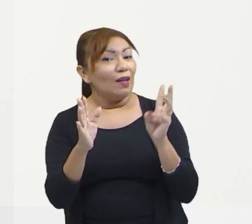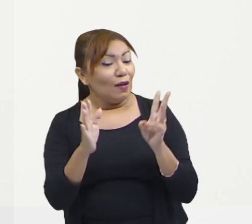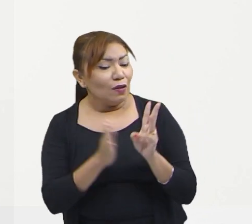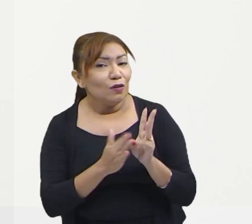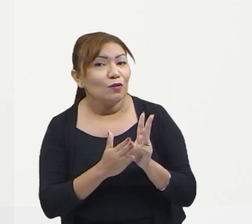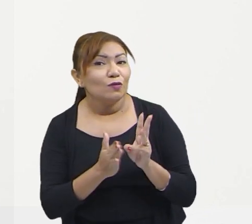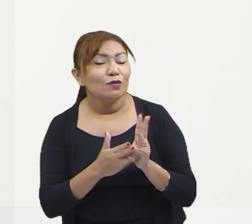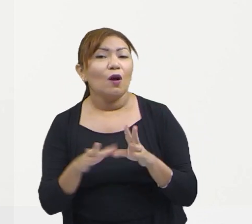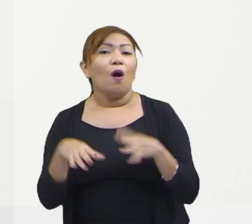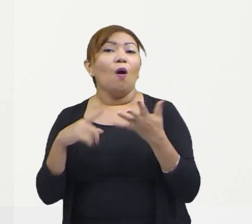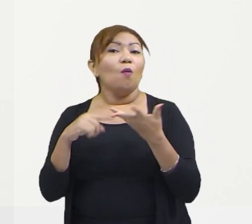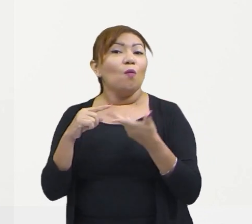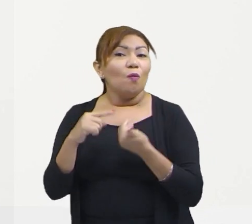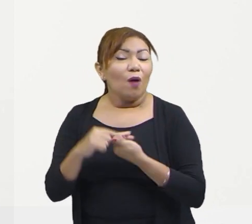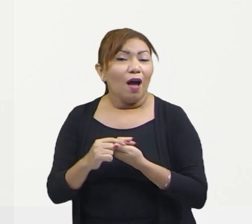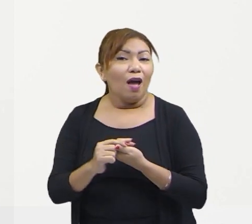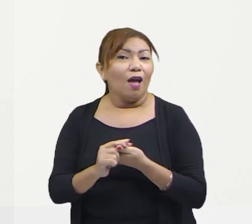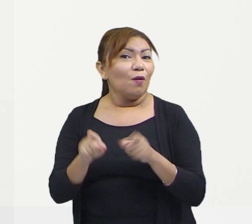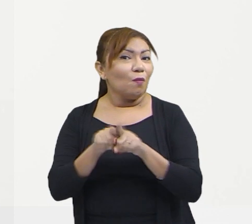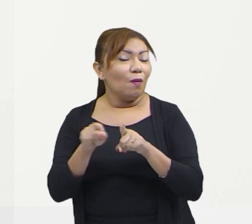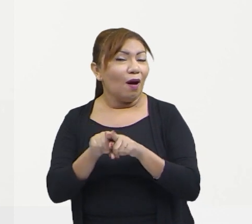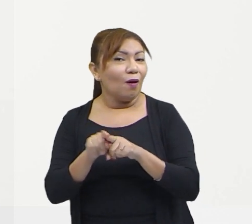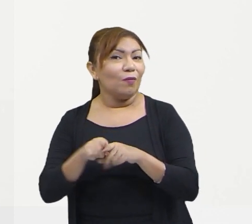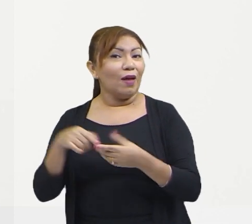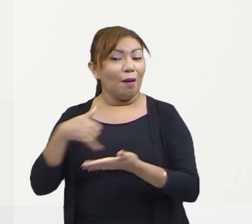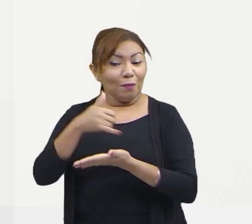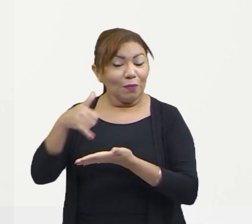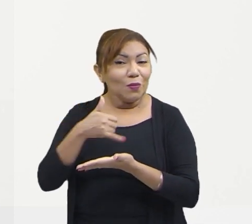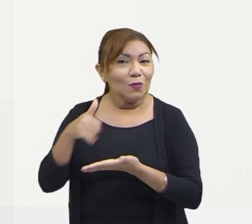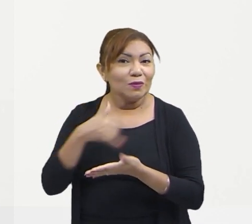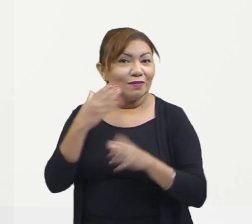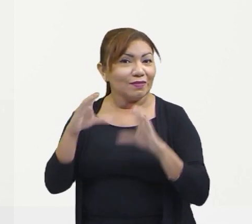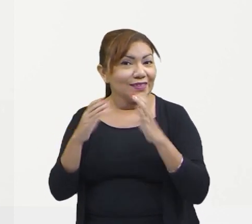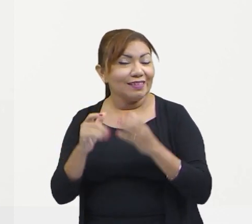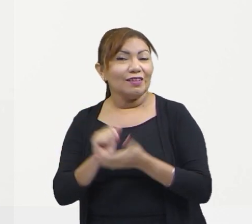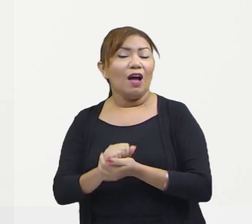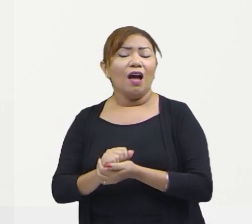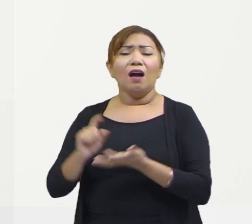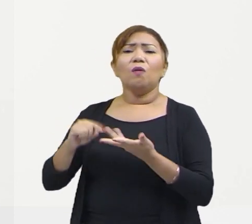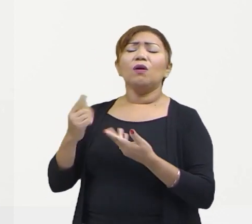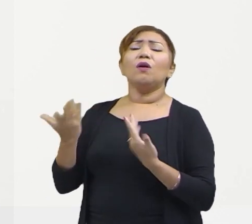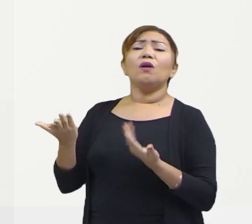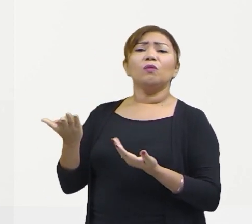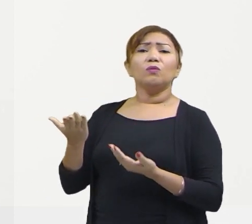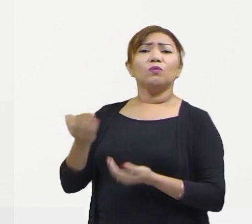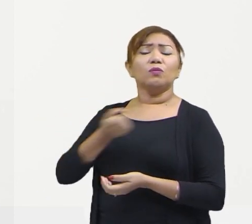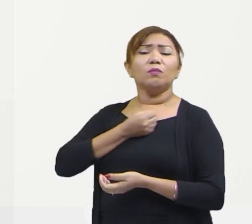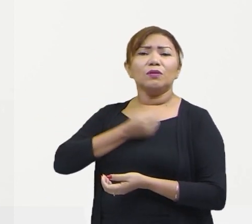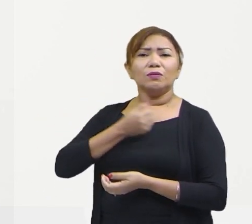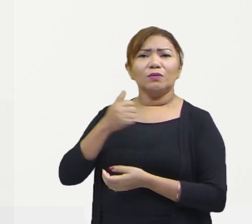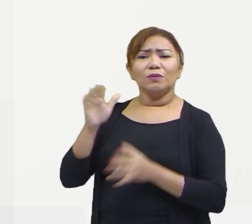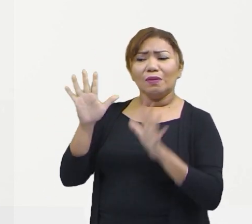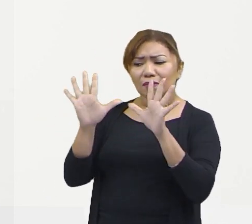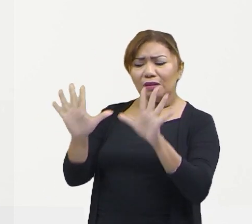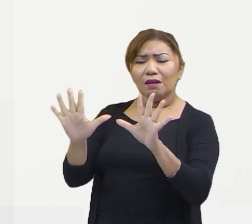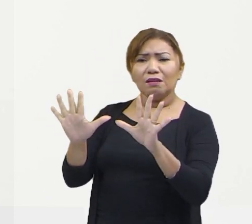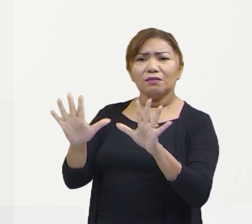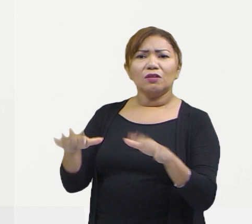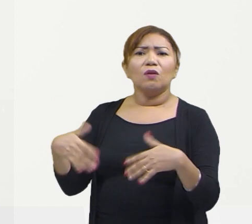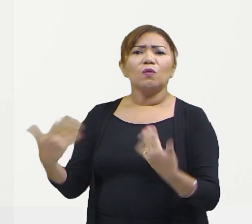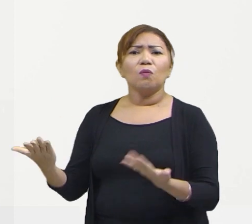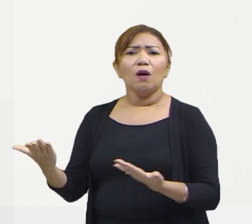7, 8, 9, 10 indiozinhos. A quantidade da música. Cadê o número 10? O número 10 é qual? O